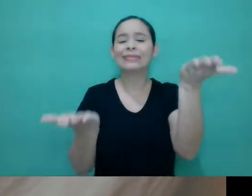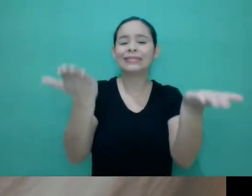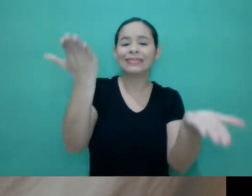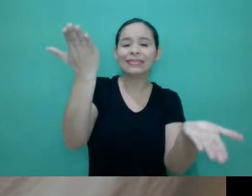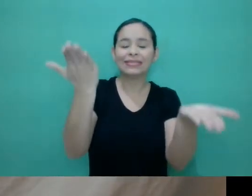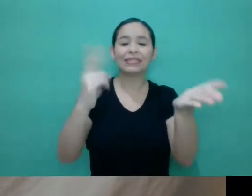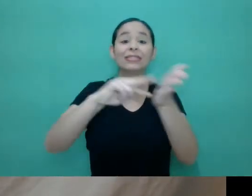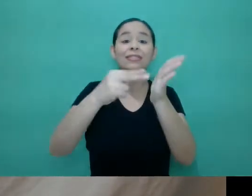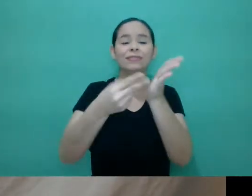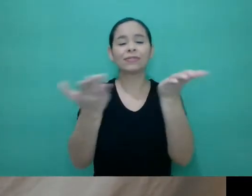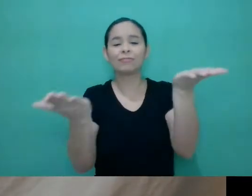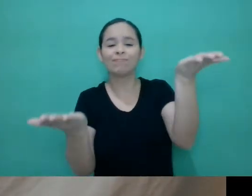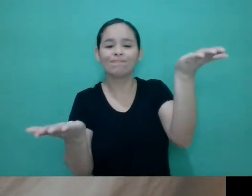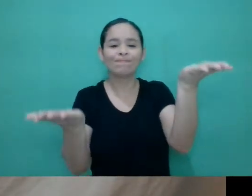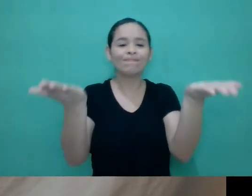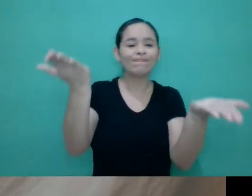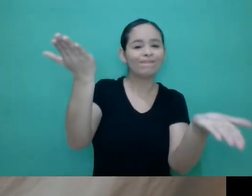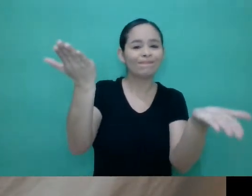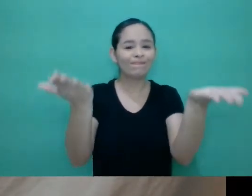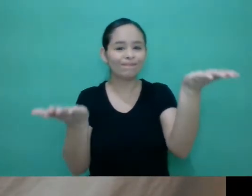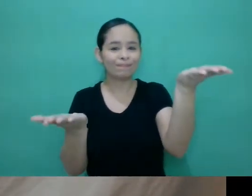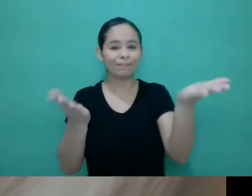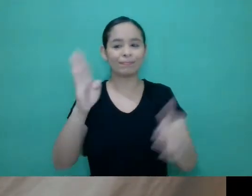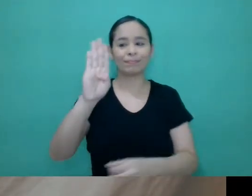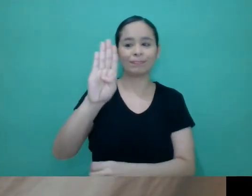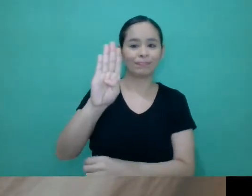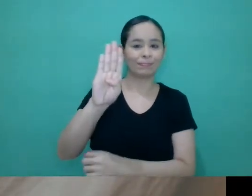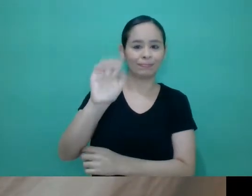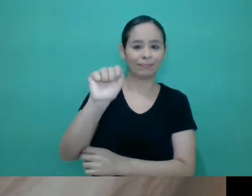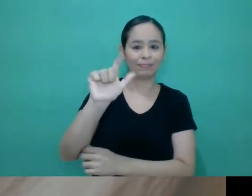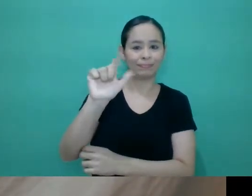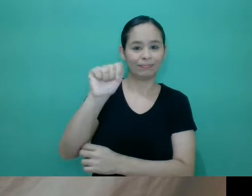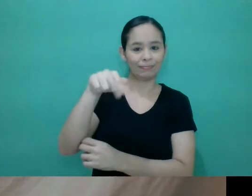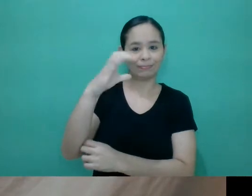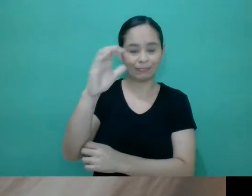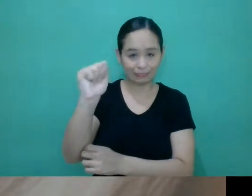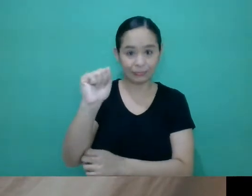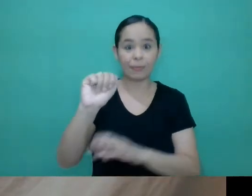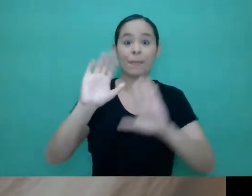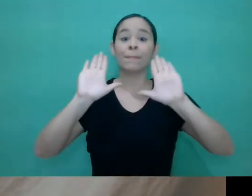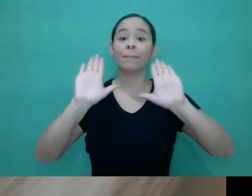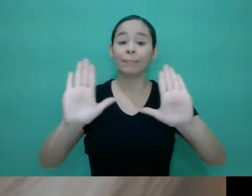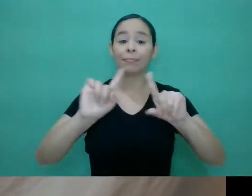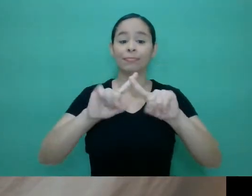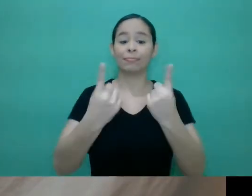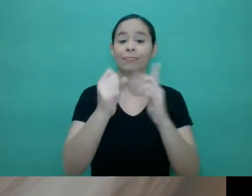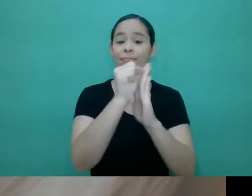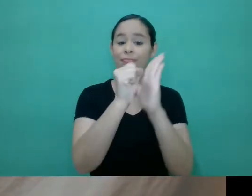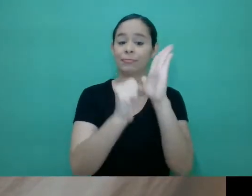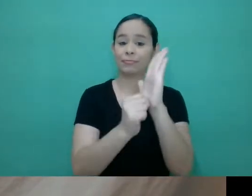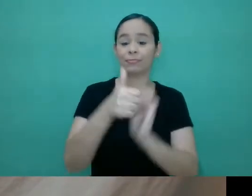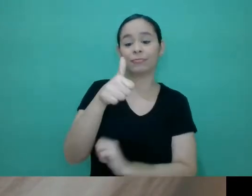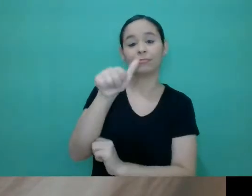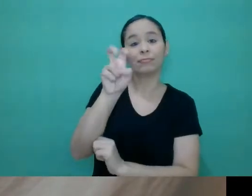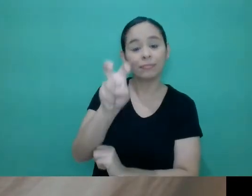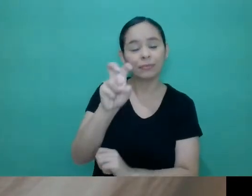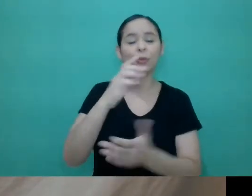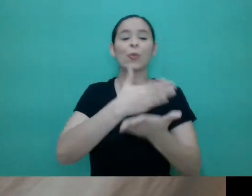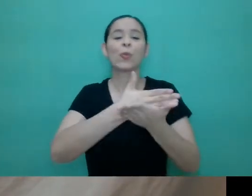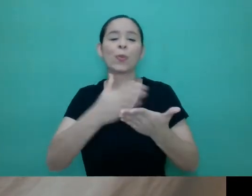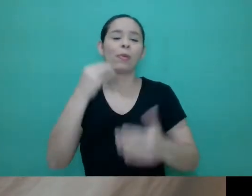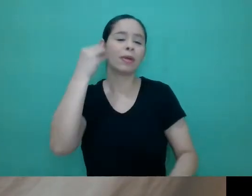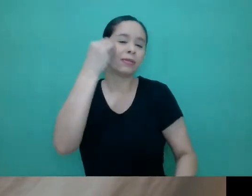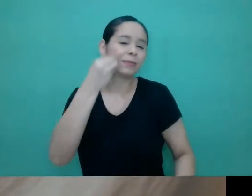pesar sobre um instrumento, e a partir do século XV começa a ter esse sentido de prova, de experiência,